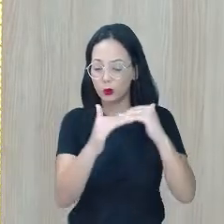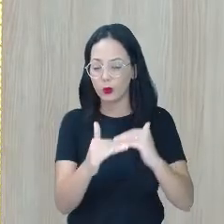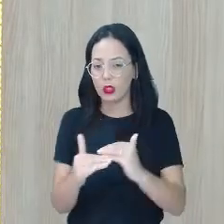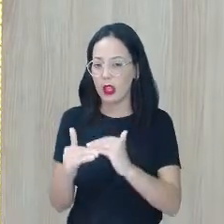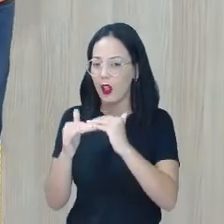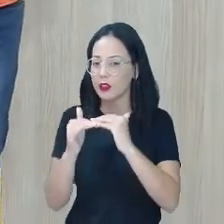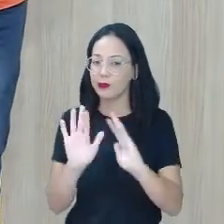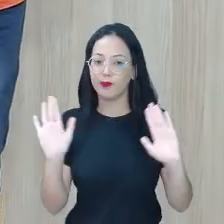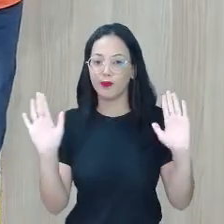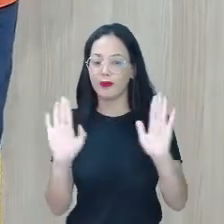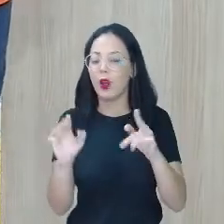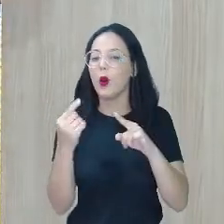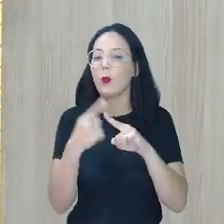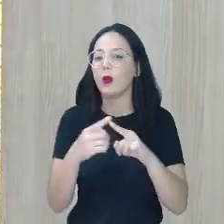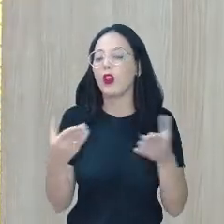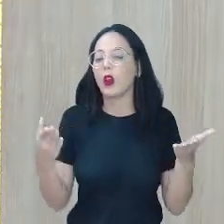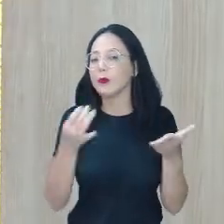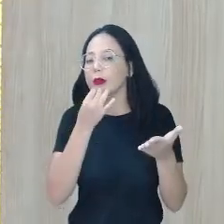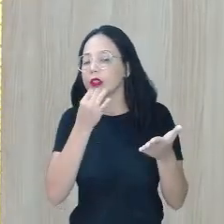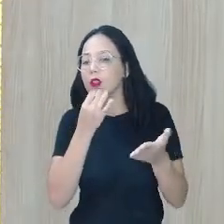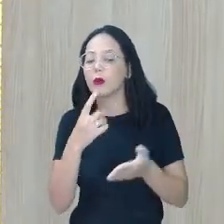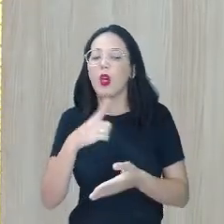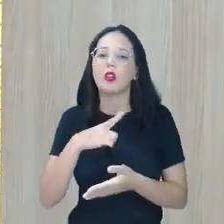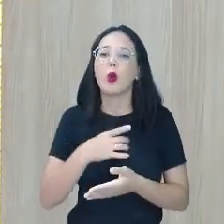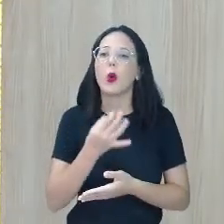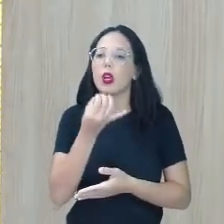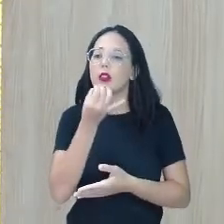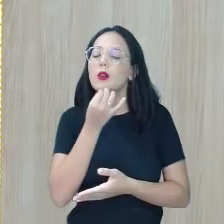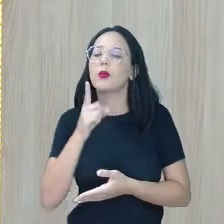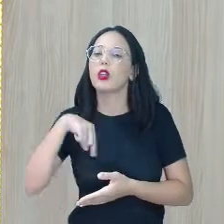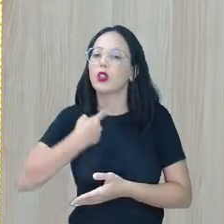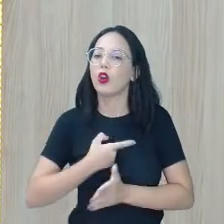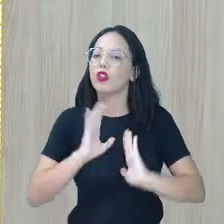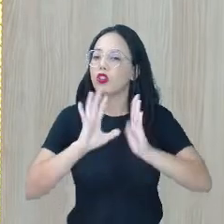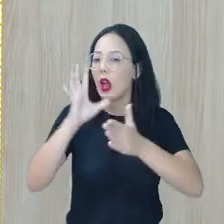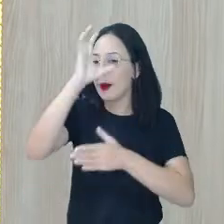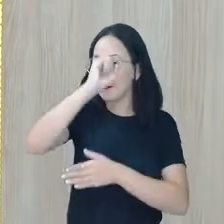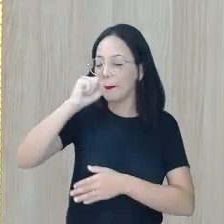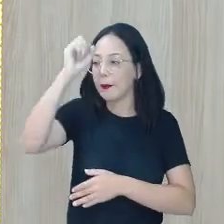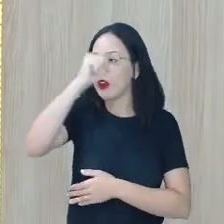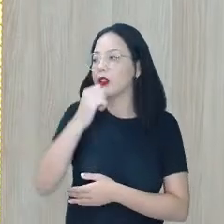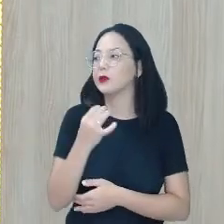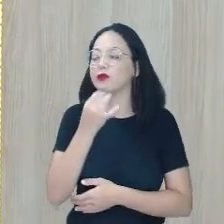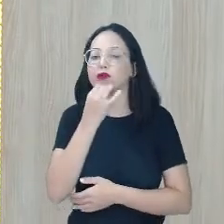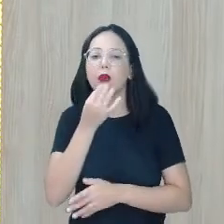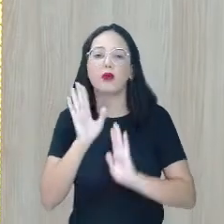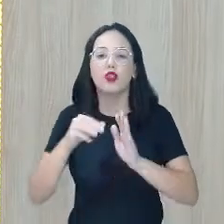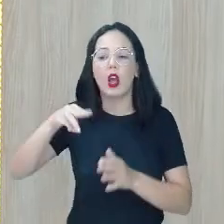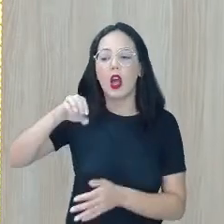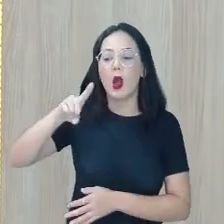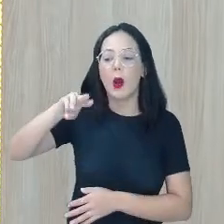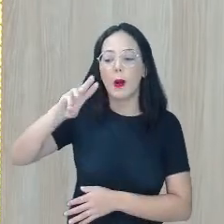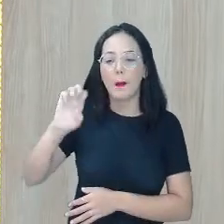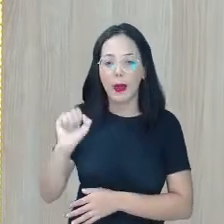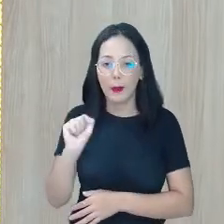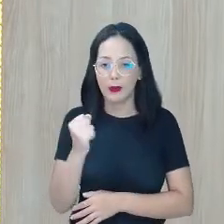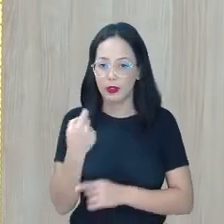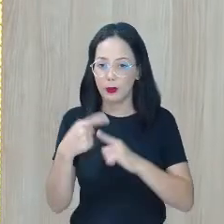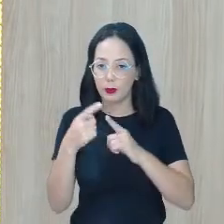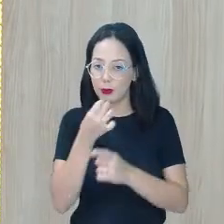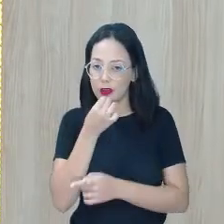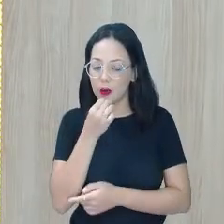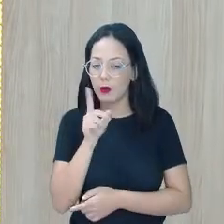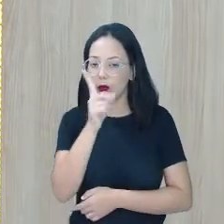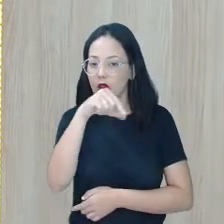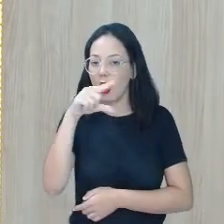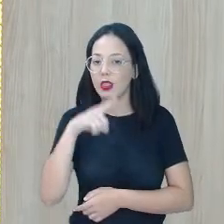Por exemplo, vamos dar um exemplo, né? Eu tenho um exemplo que a gente vê muito, né, em memes, né? Que é tipo assim, você